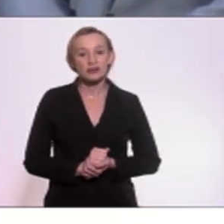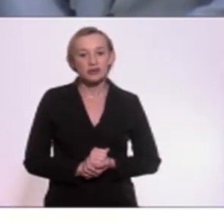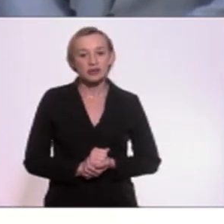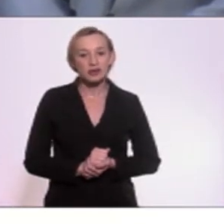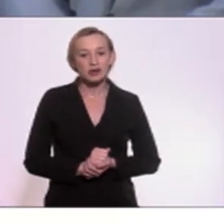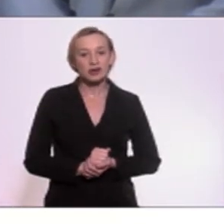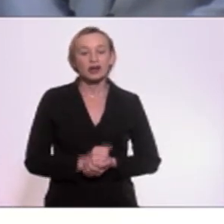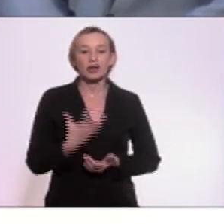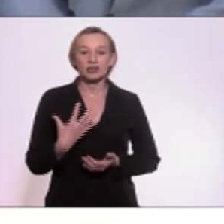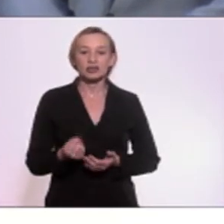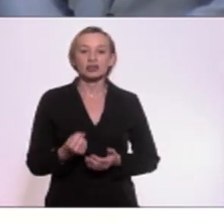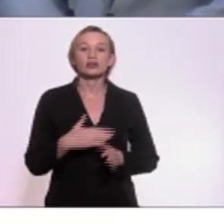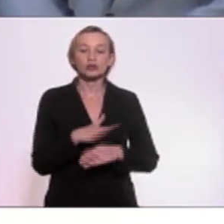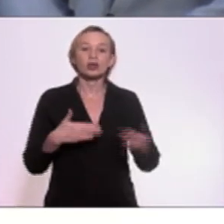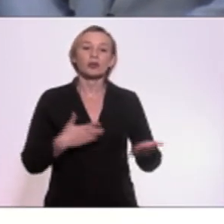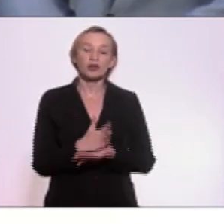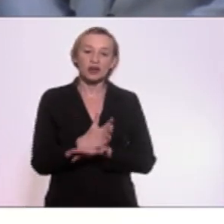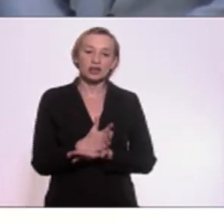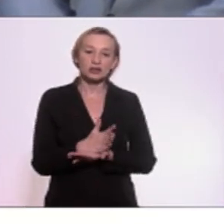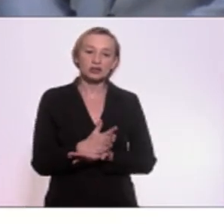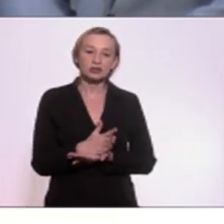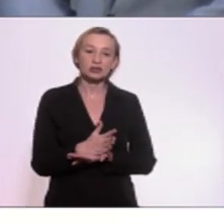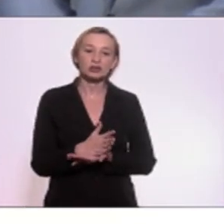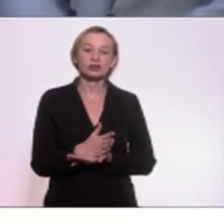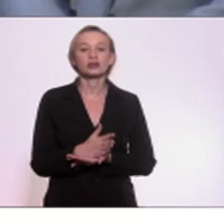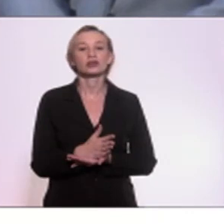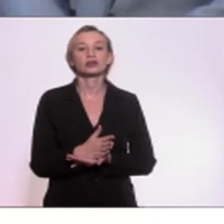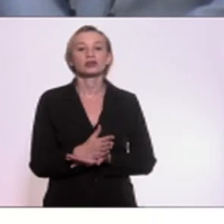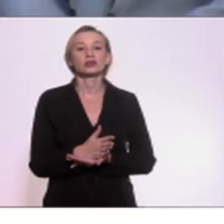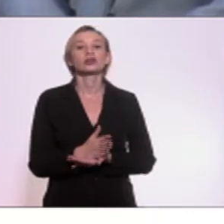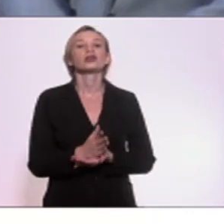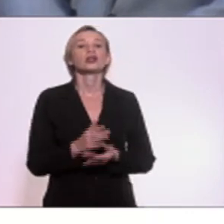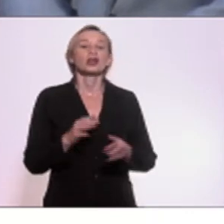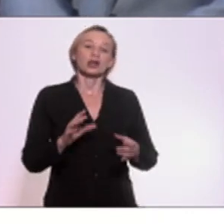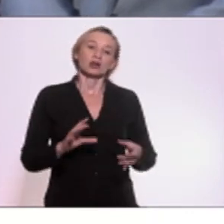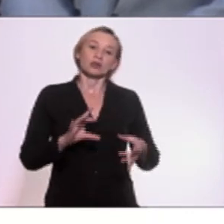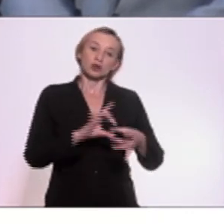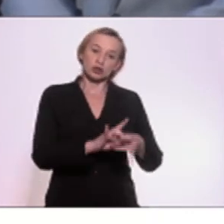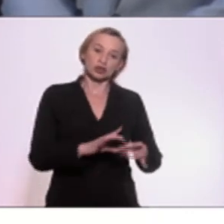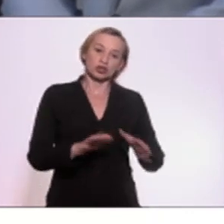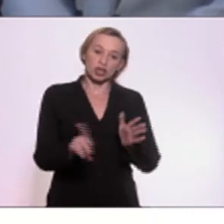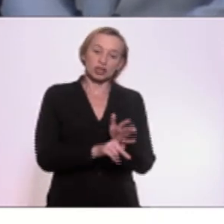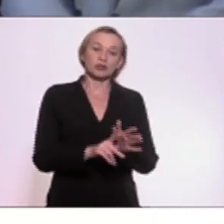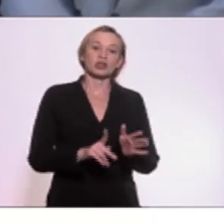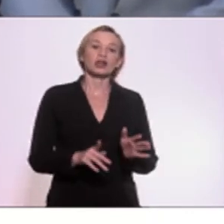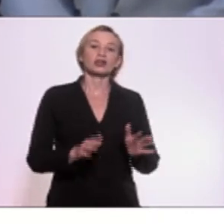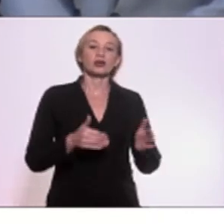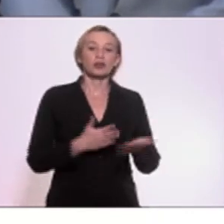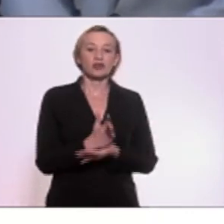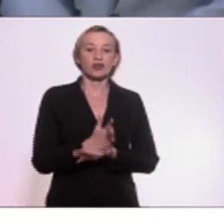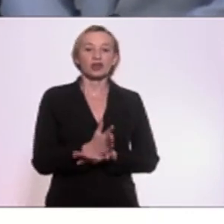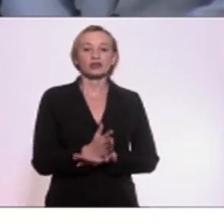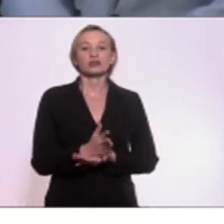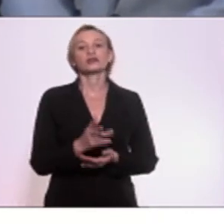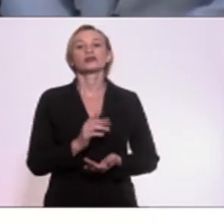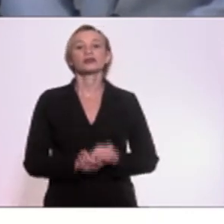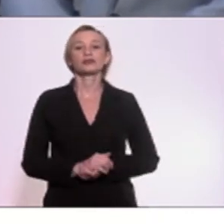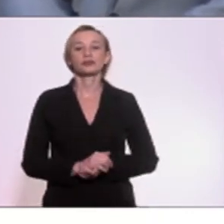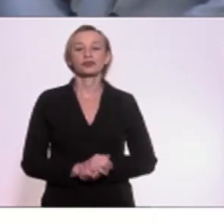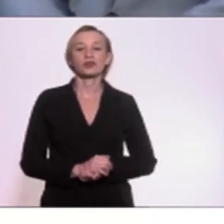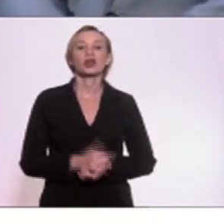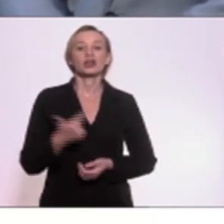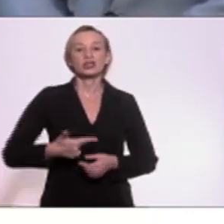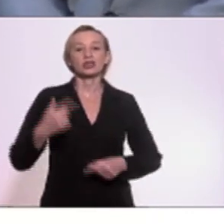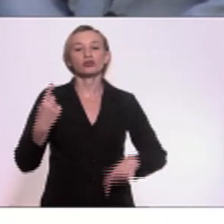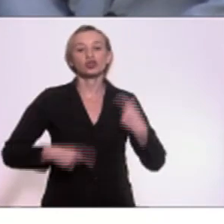com parecer favorável. Senhores que aprovam isso, não estão aprovados, vai à redação. Em votação, o projeto assim emendado. Senhores que aprovam isso, como estão aprovados, vai à redação do vencido para a